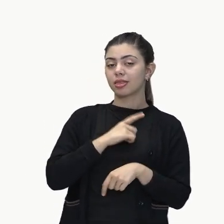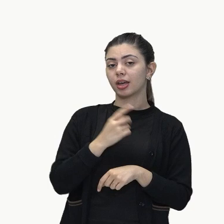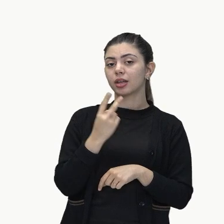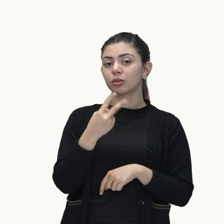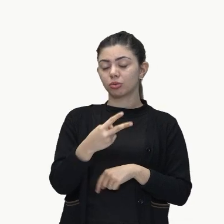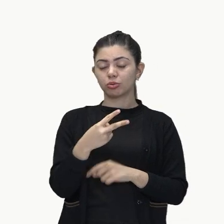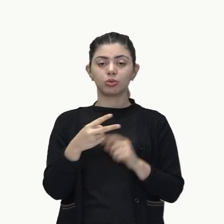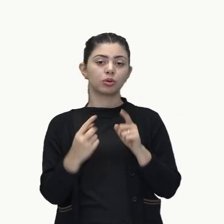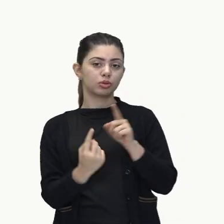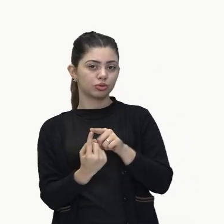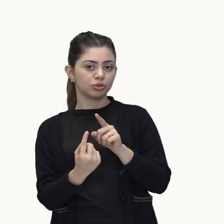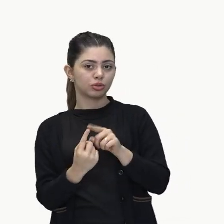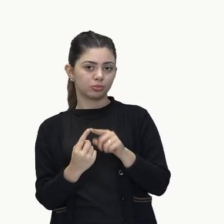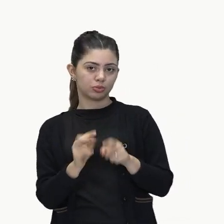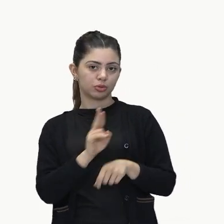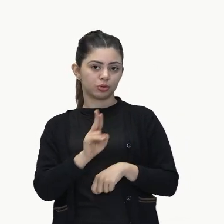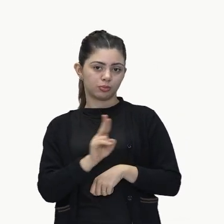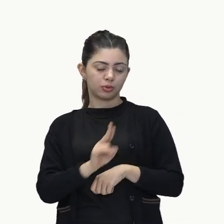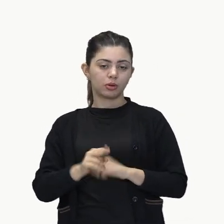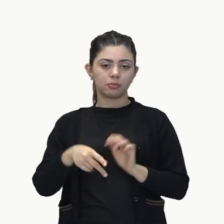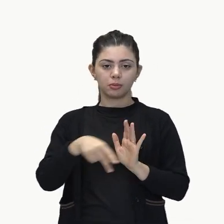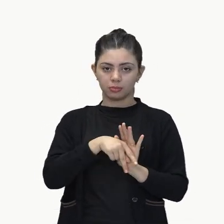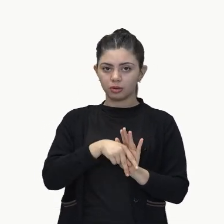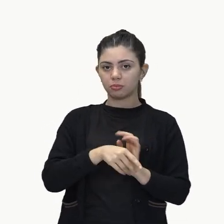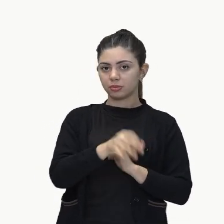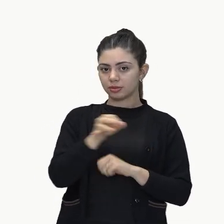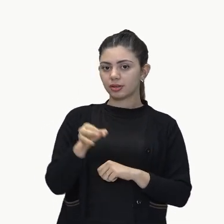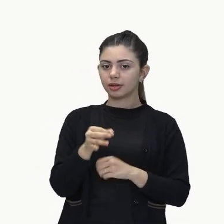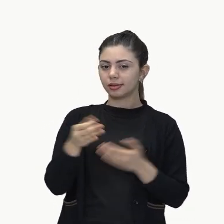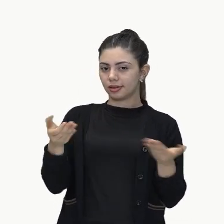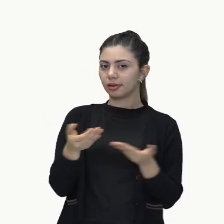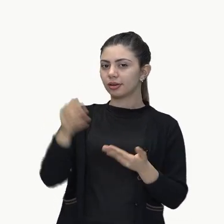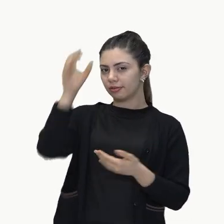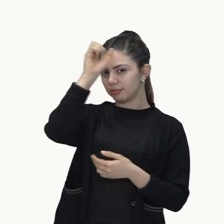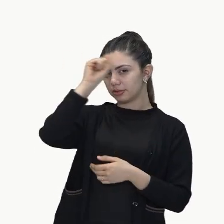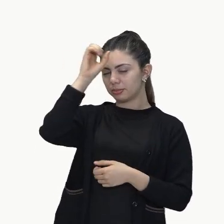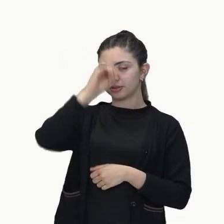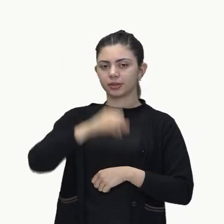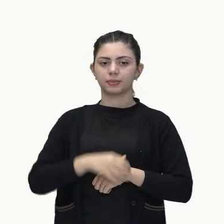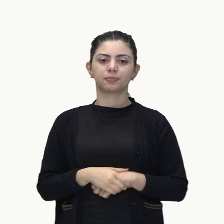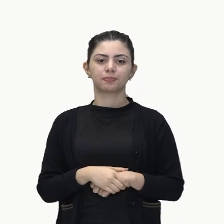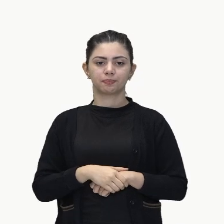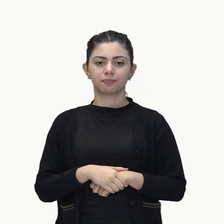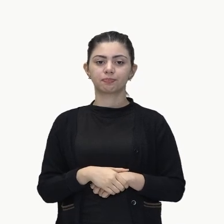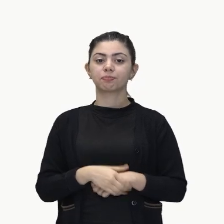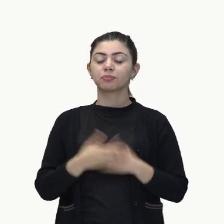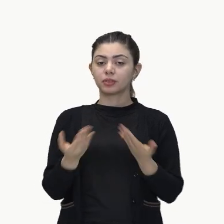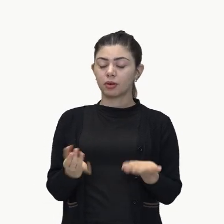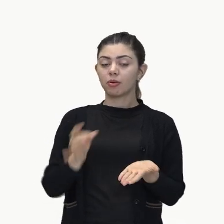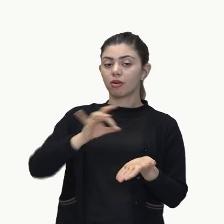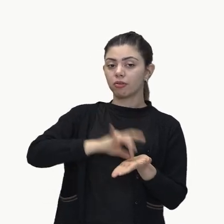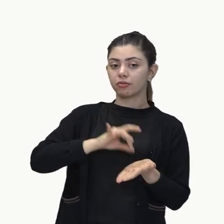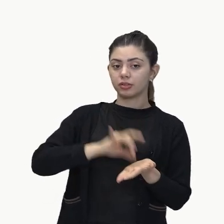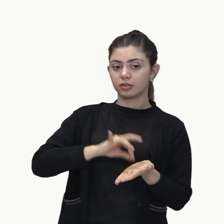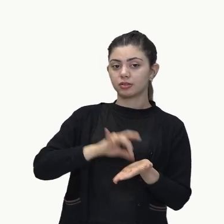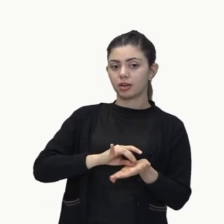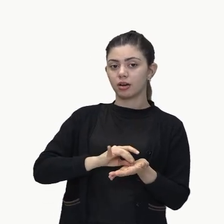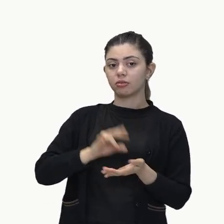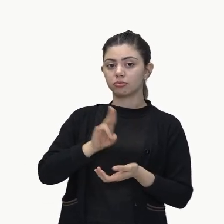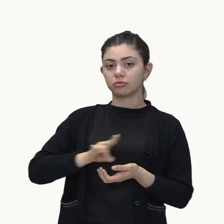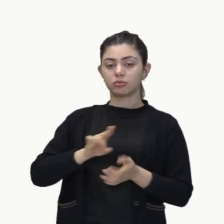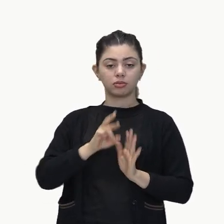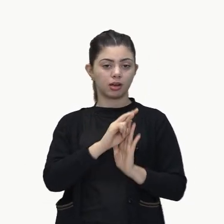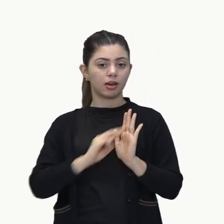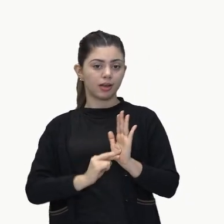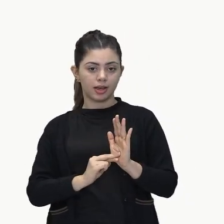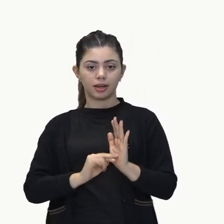de nomenclatura, a nomenclatura oficial e a nomenclatura usual. A oficial é sempre essa, de acordo com a